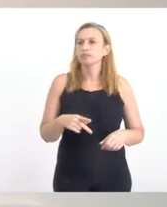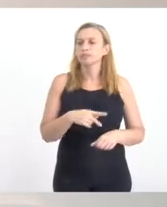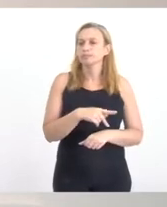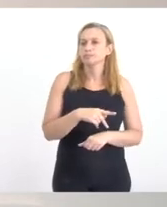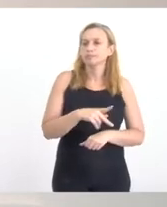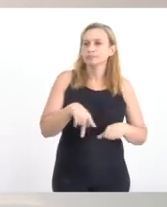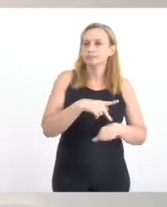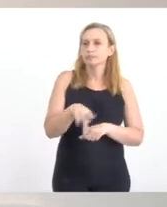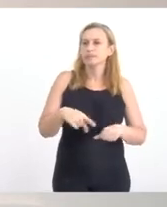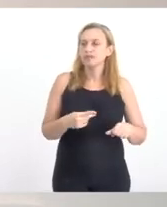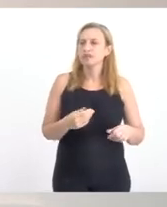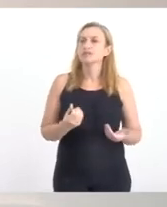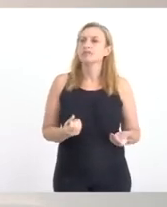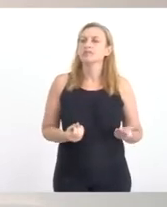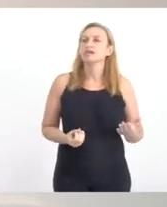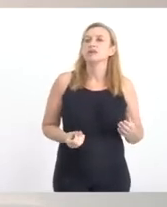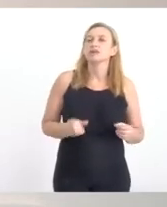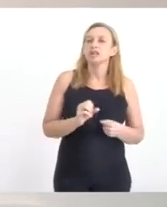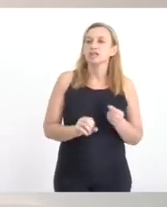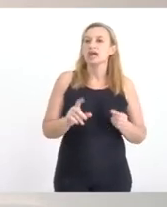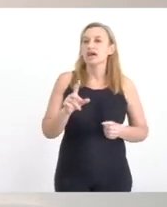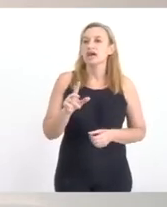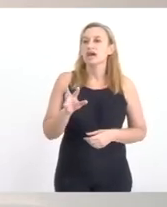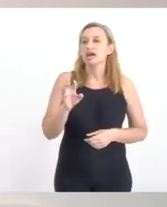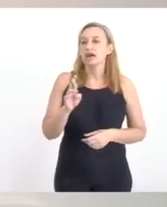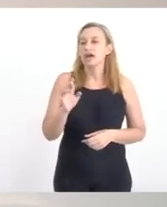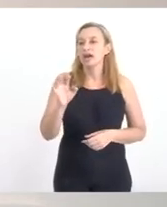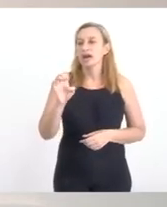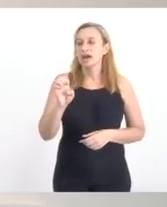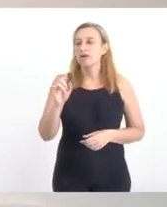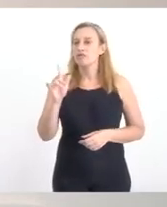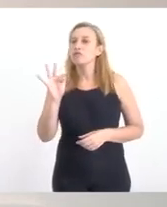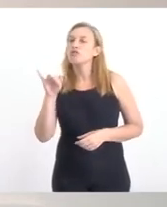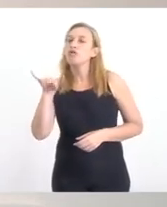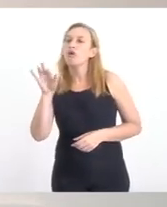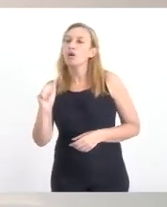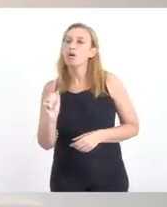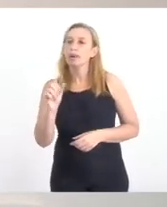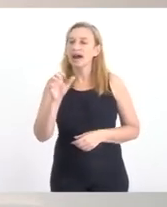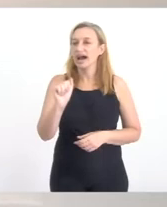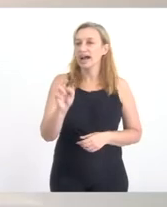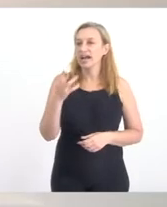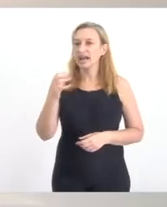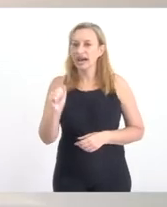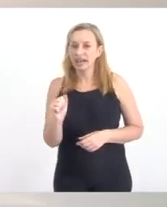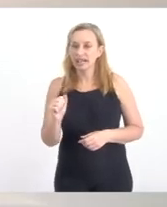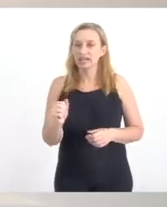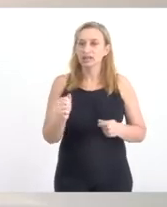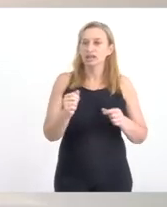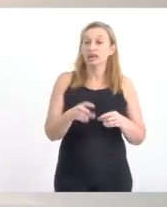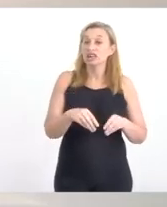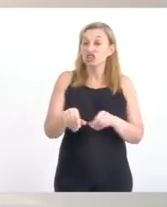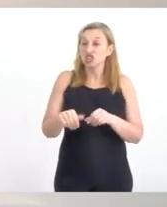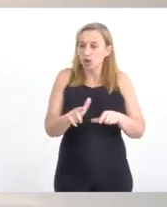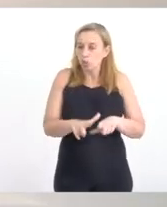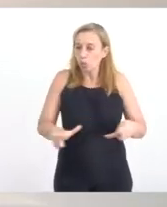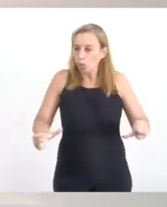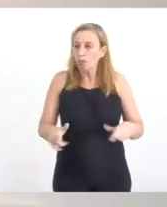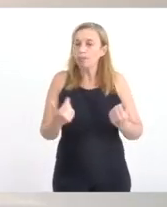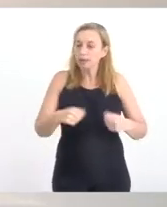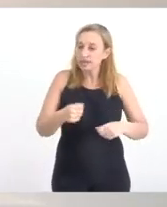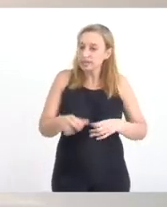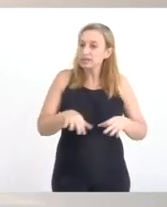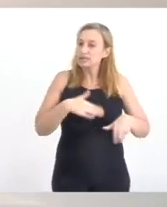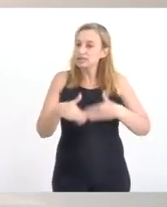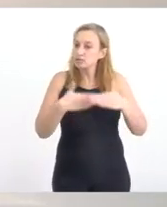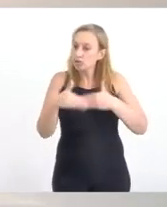reforma agrária a gente precisa de se concentrar suas terras todas que estão concentradas a gente precisa desenvolver fazer a reforma agrária